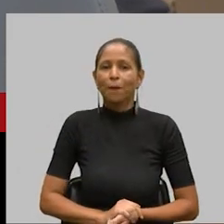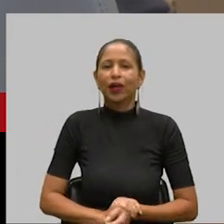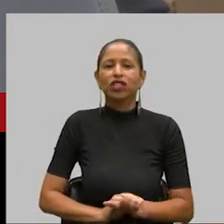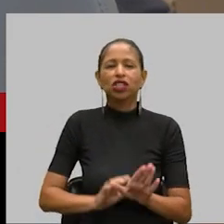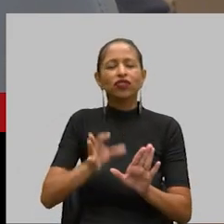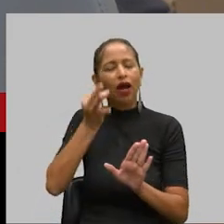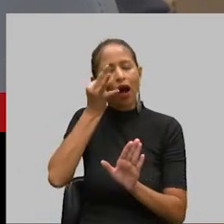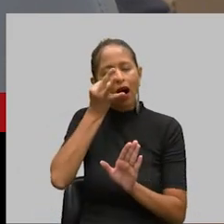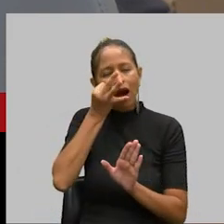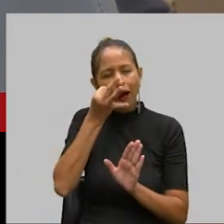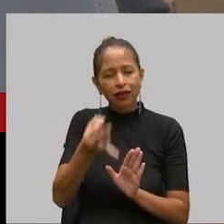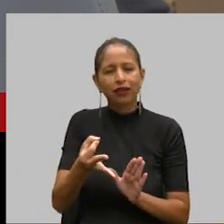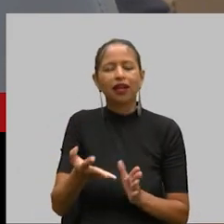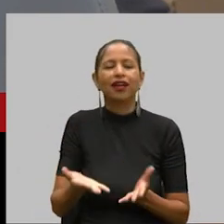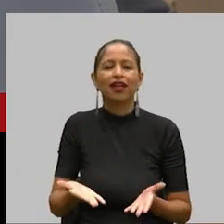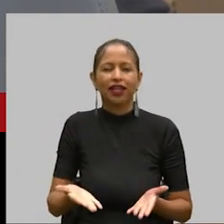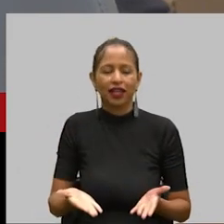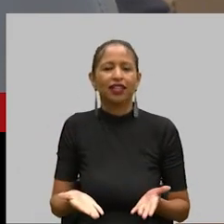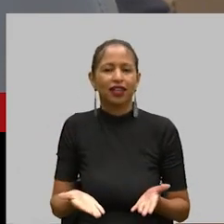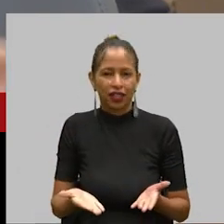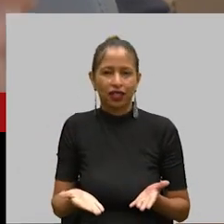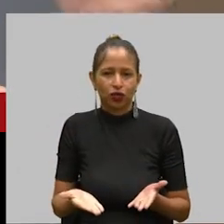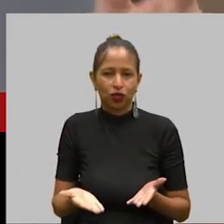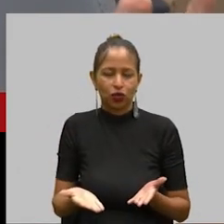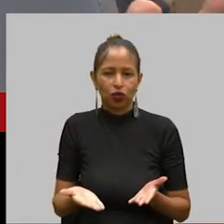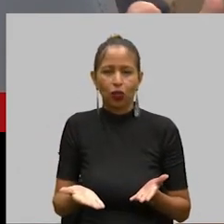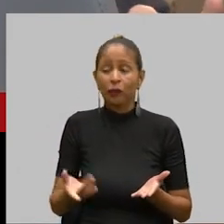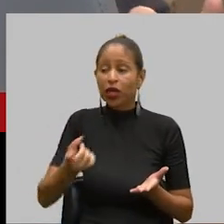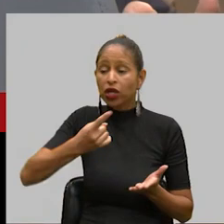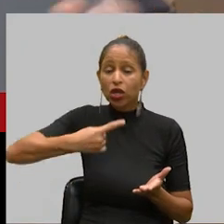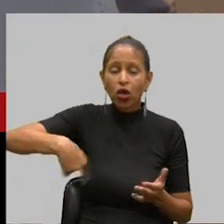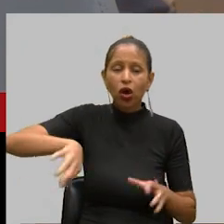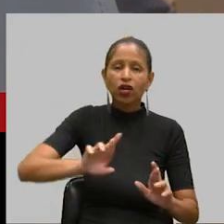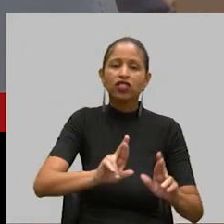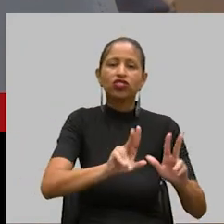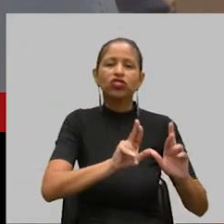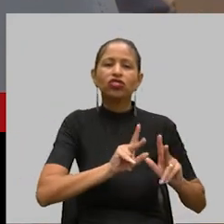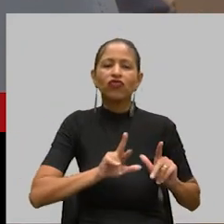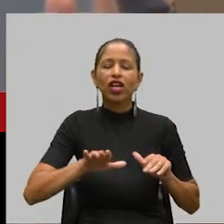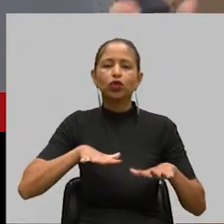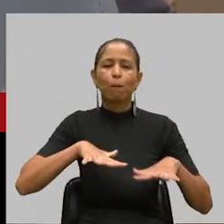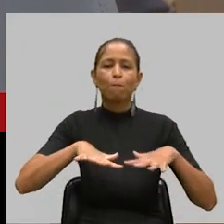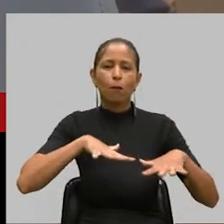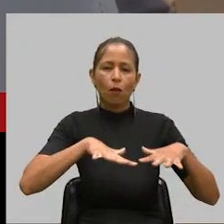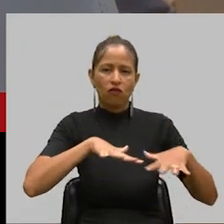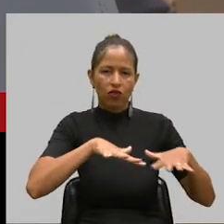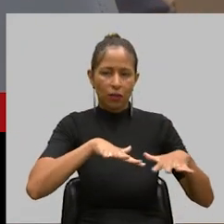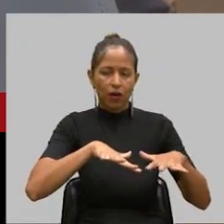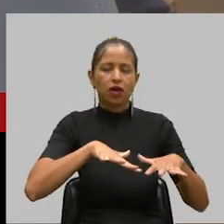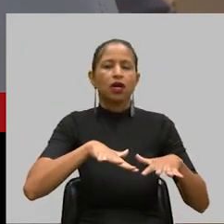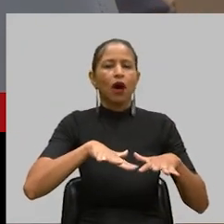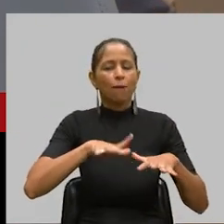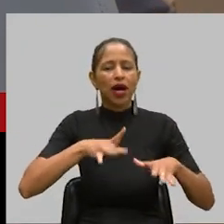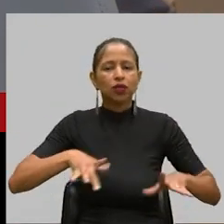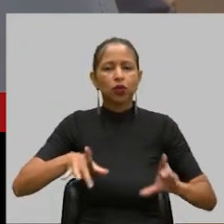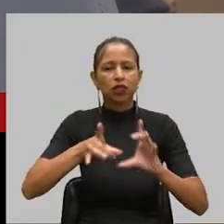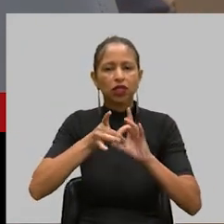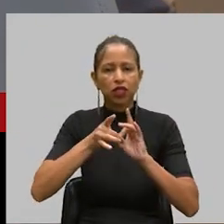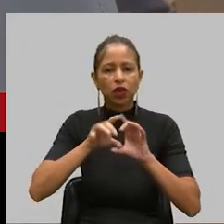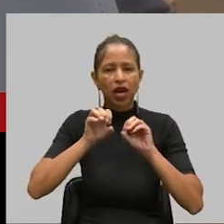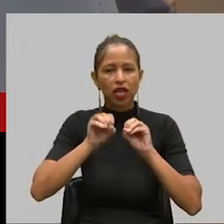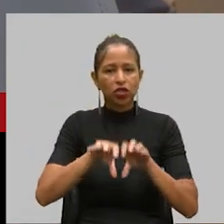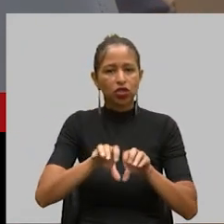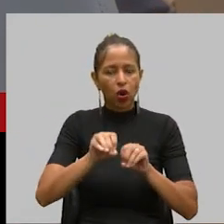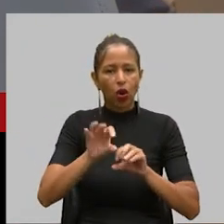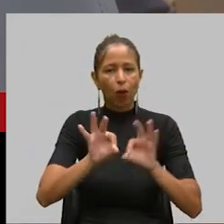atento né que somos muitos somos diversos no movimento Mas nos unimos na educação do campo e um